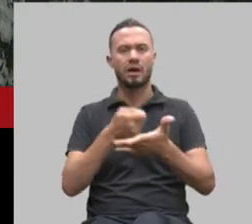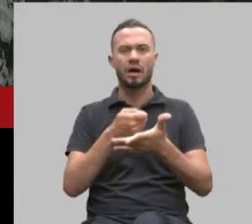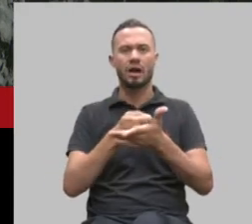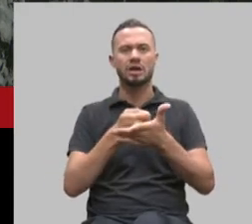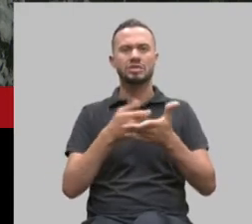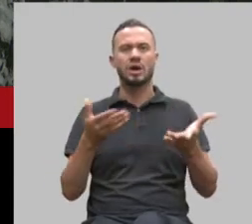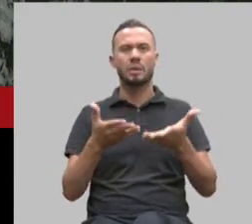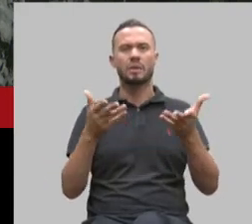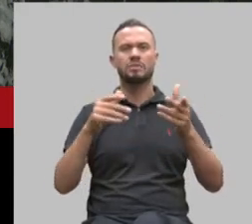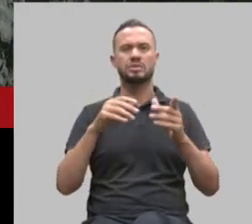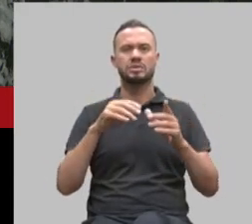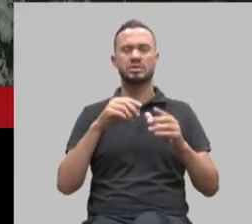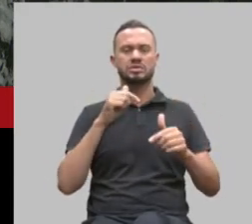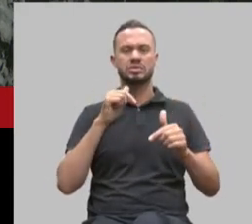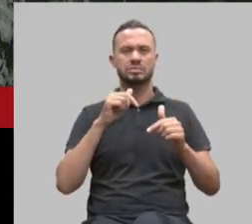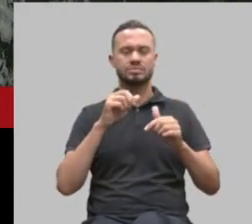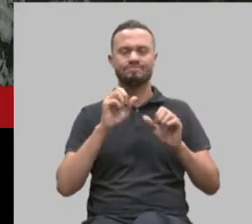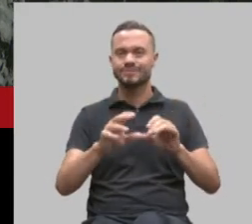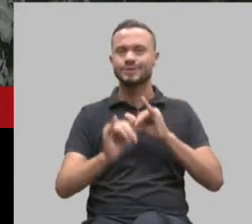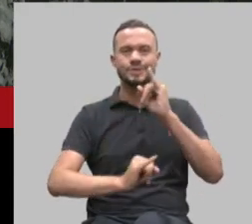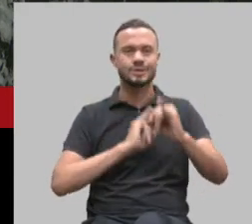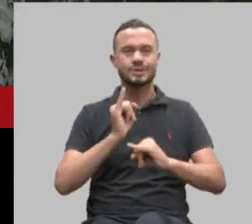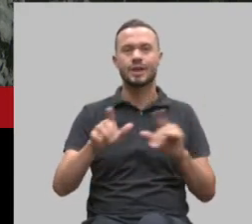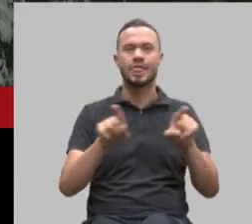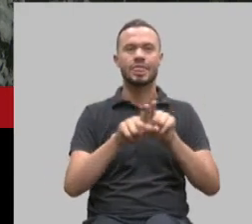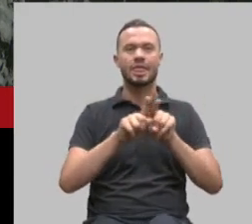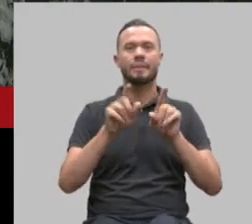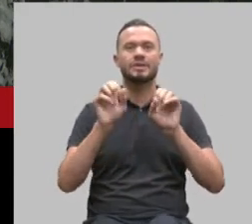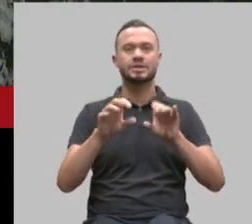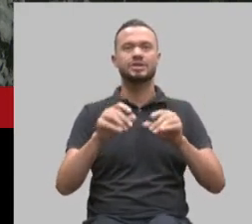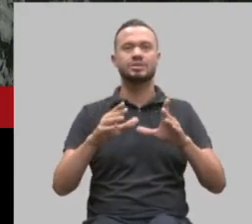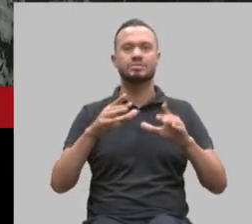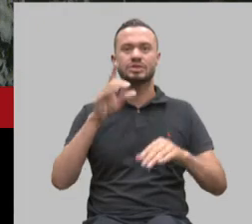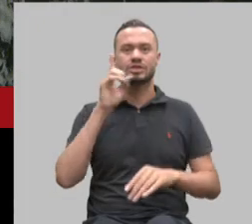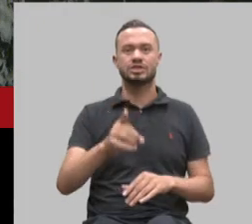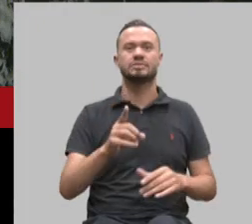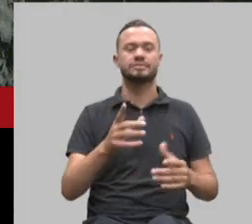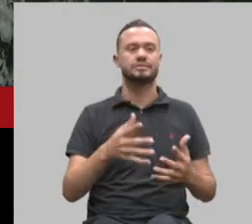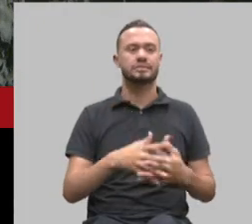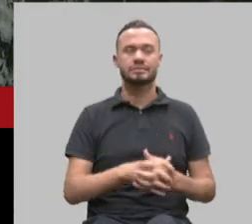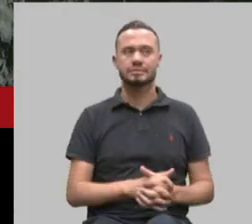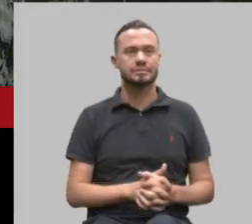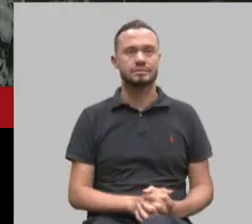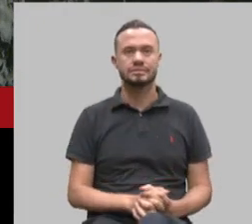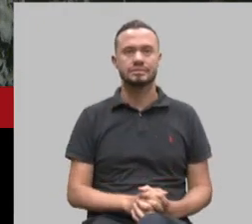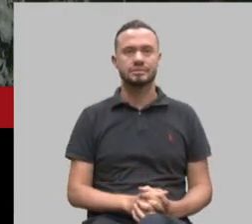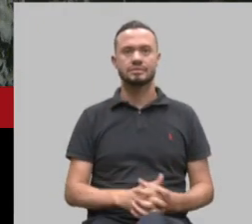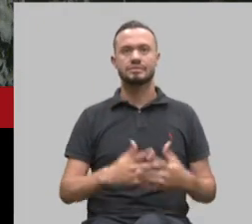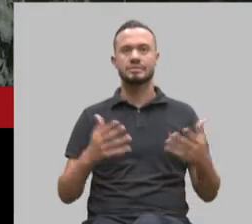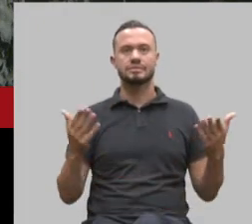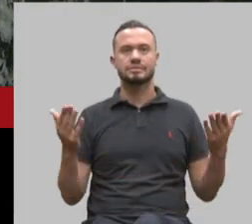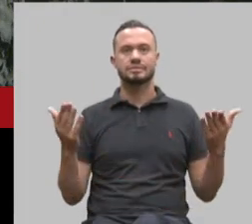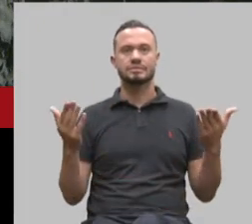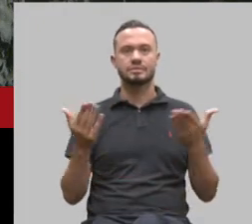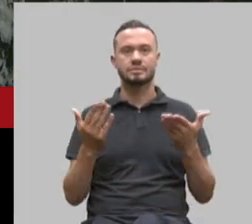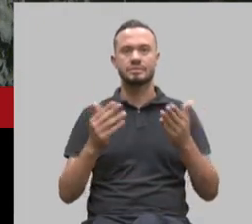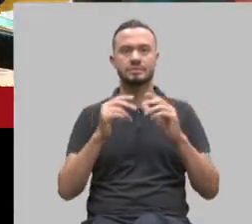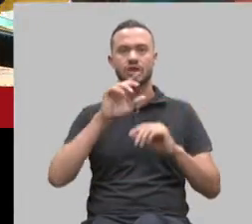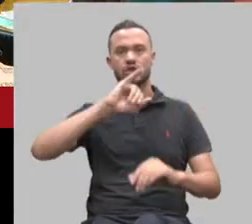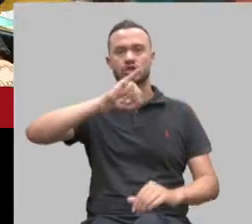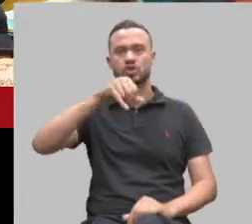nas instituições de ensino com como instrumento de gestão democrática e participação estudantil com a palavra a oradora Joice Rosa da